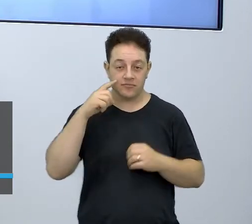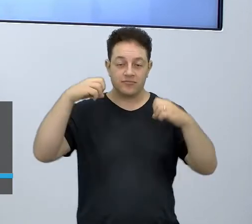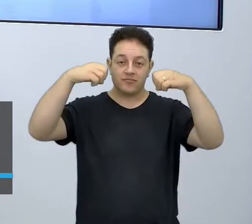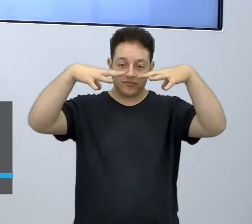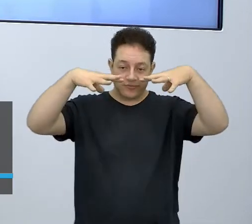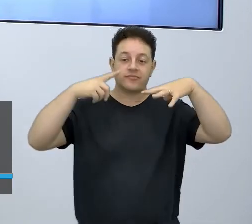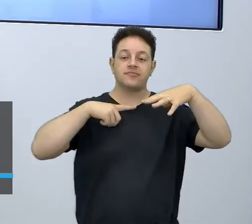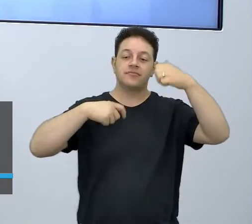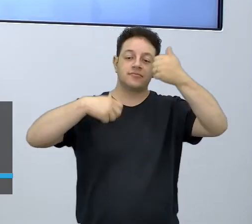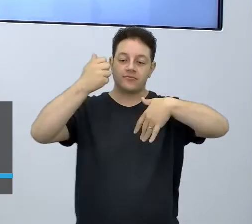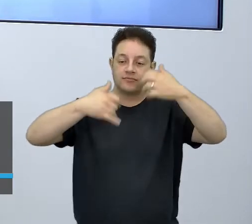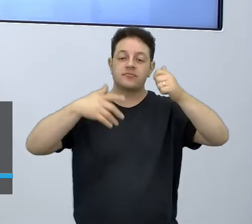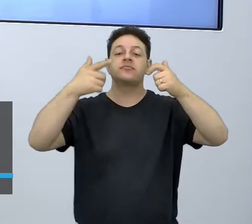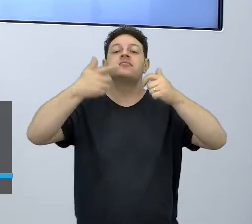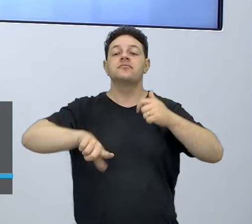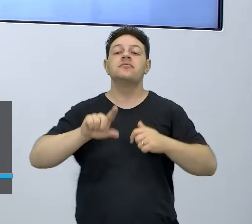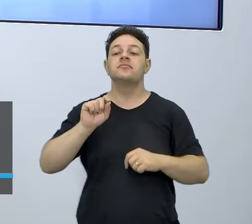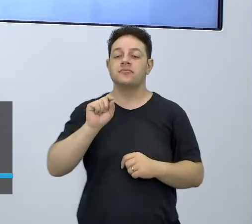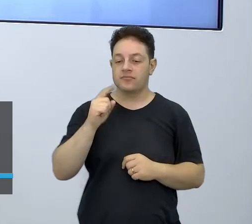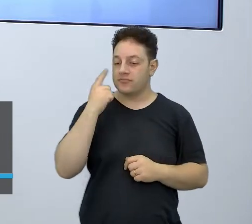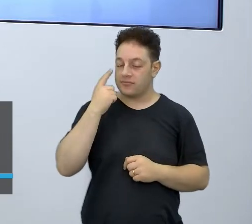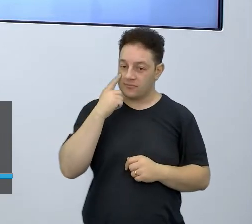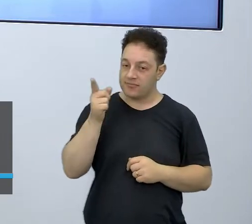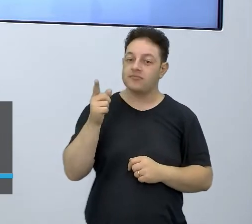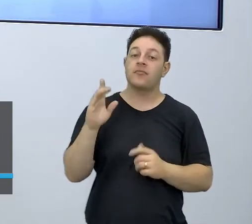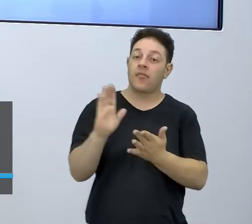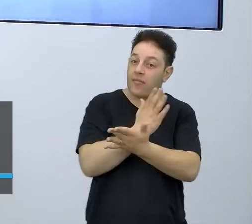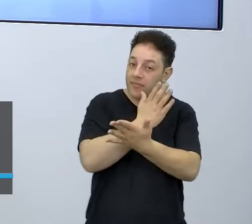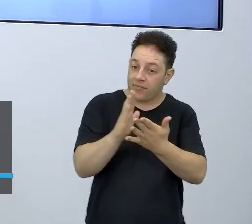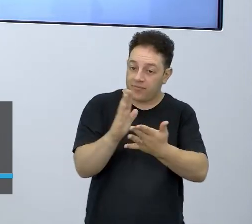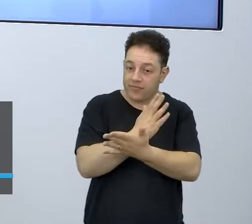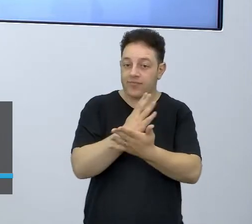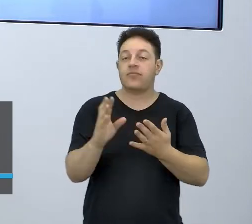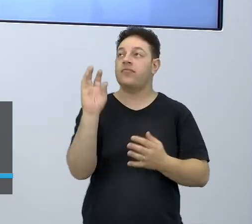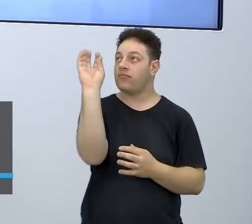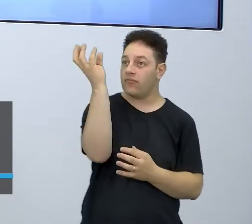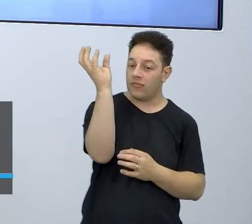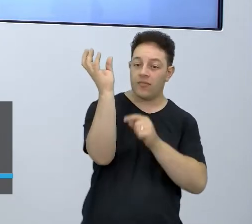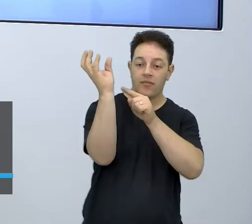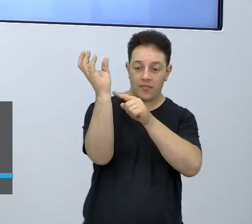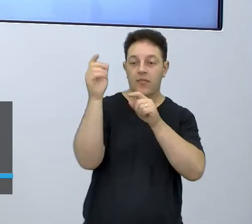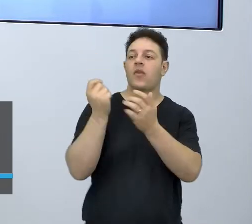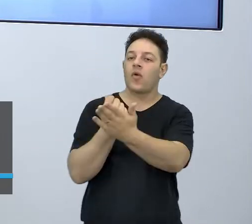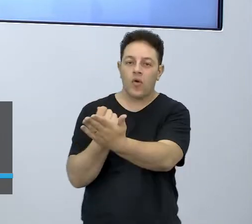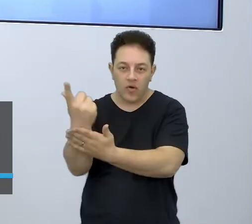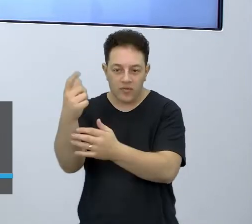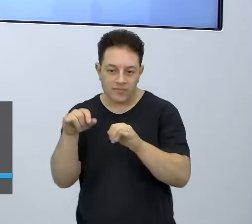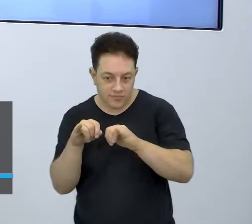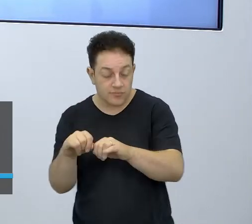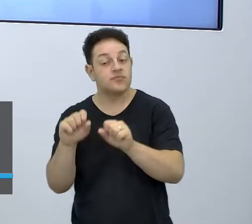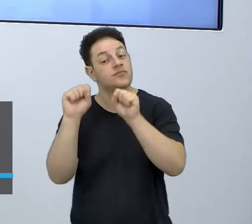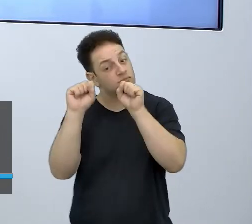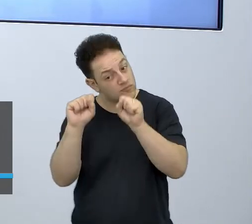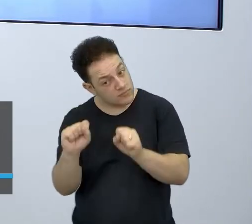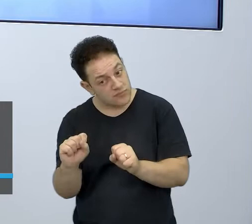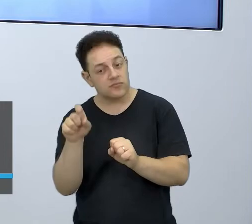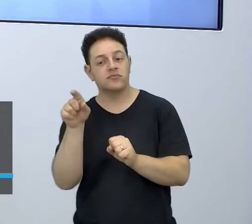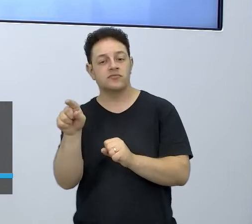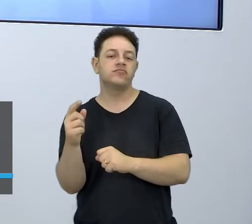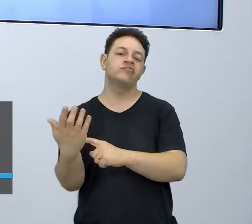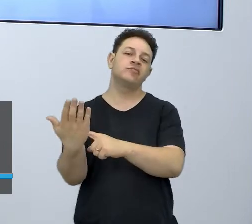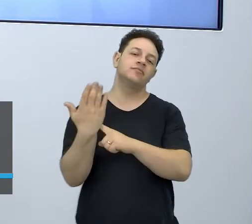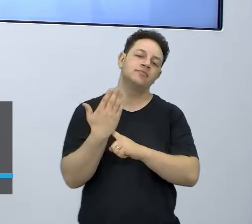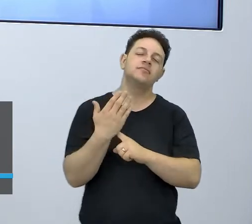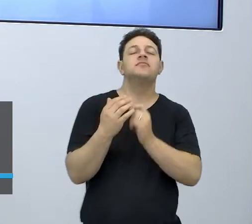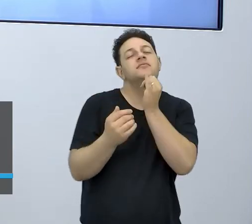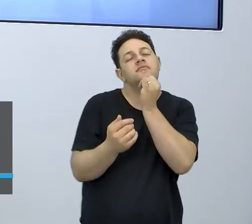também conversou aqui que existem algumas lâmpadas no mercado que podem fazer também, aí,